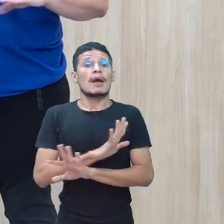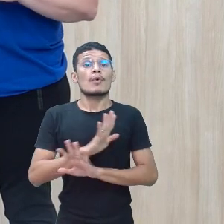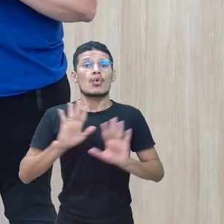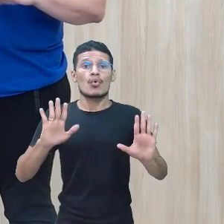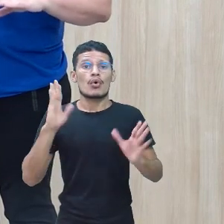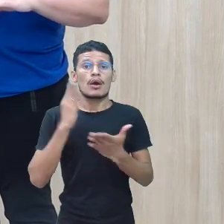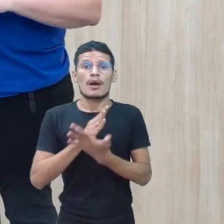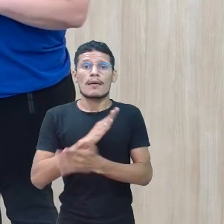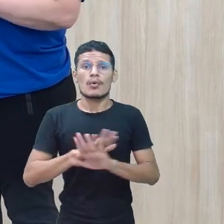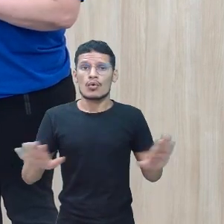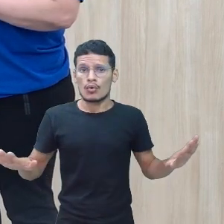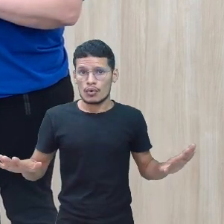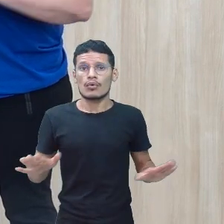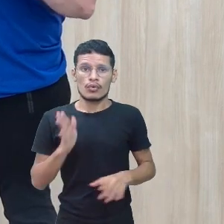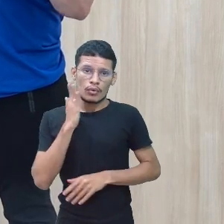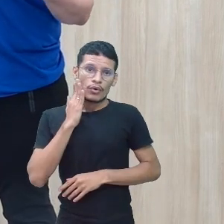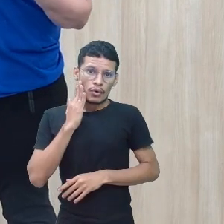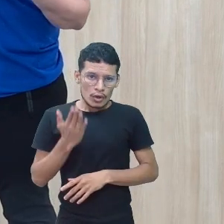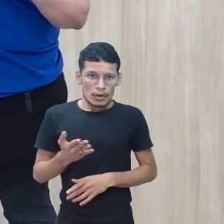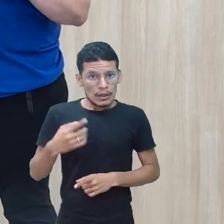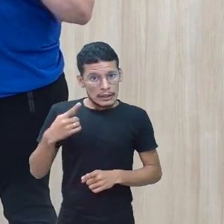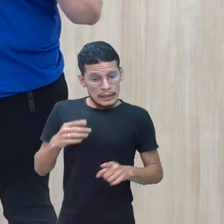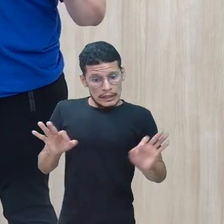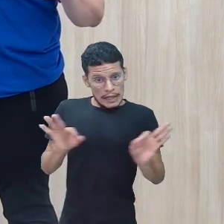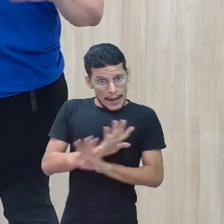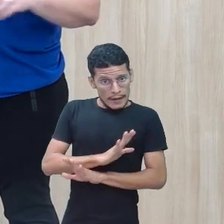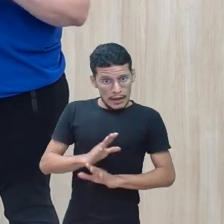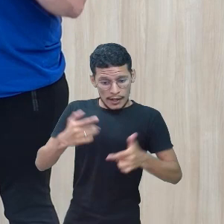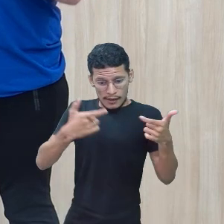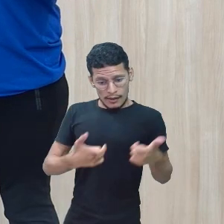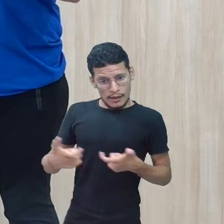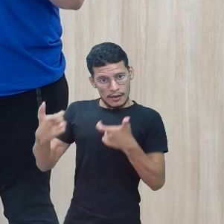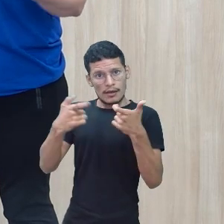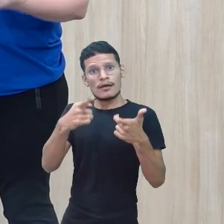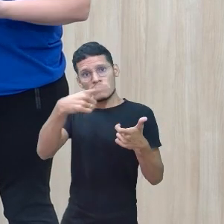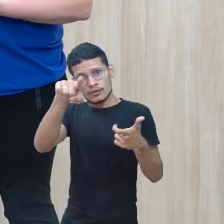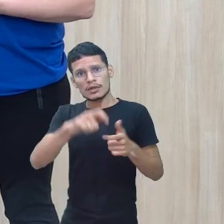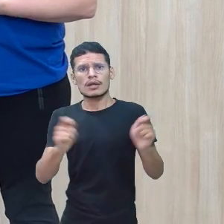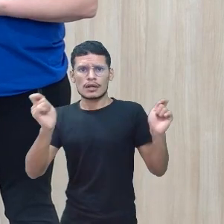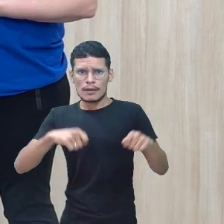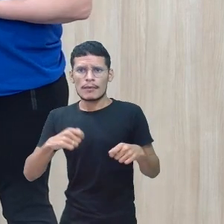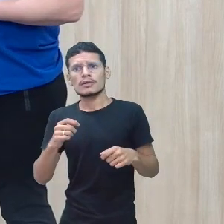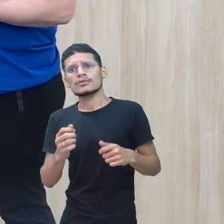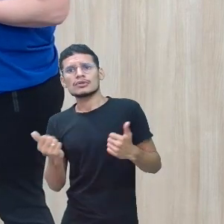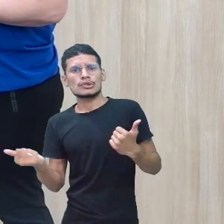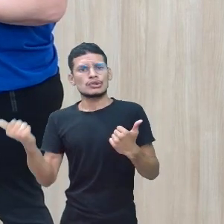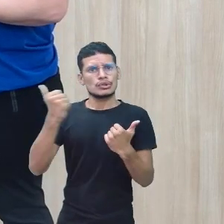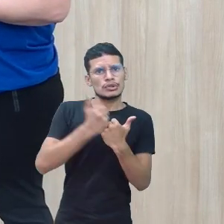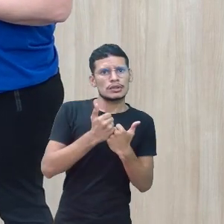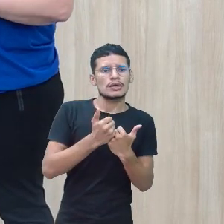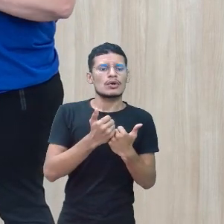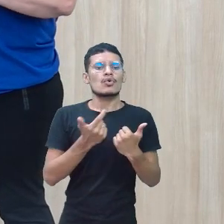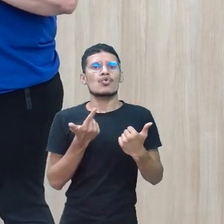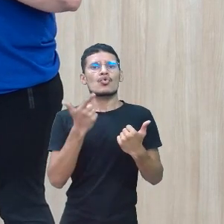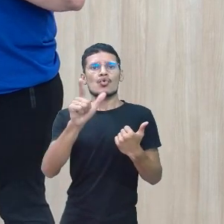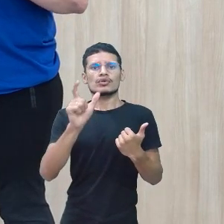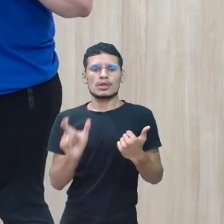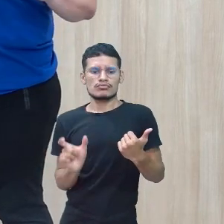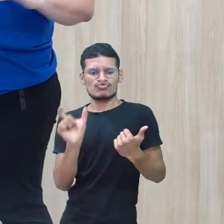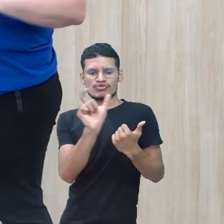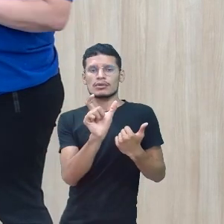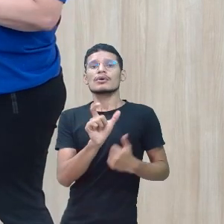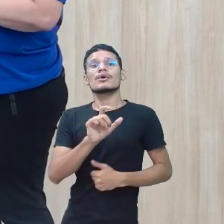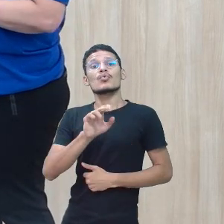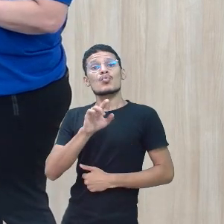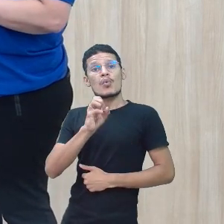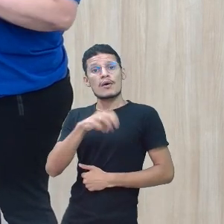encerrou, acabou. Então, uma vez que a guerra acabou, você pode refazer essa frase, não é? E aí você pode colocar, uma vez